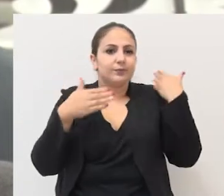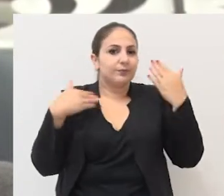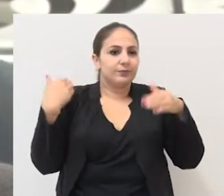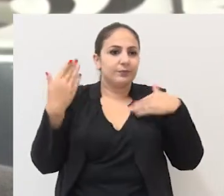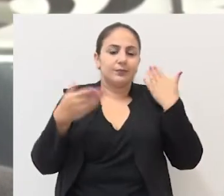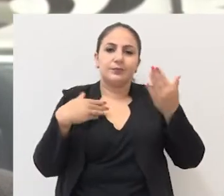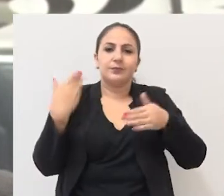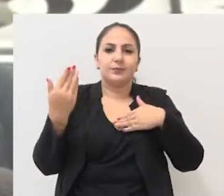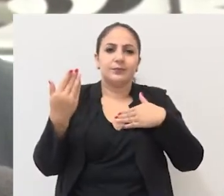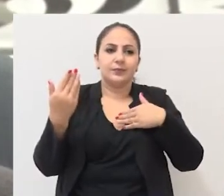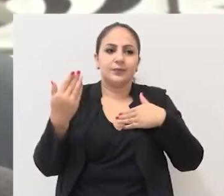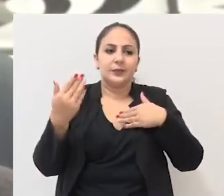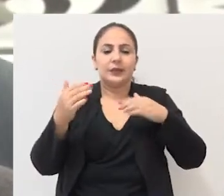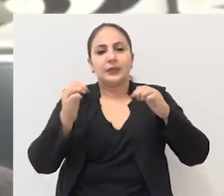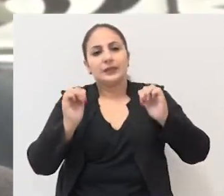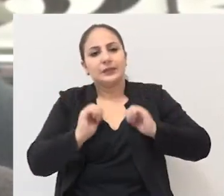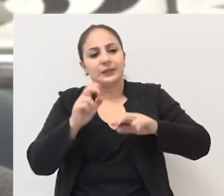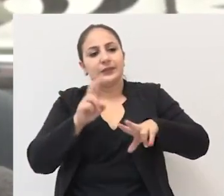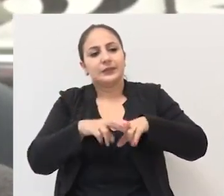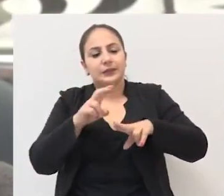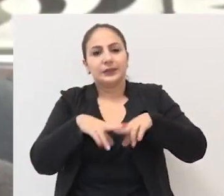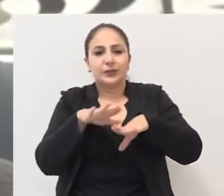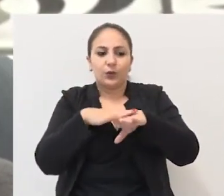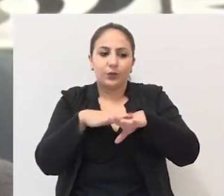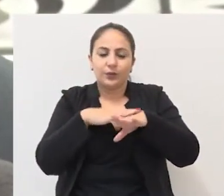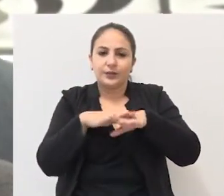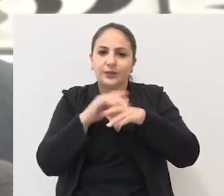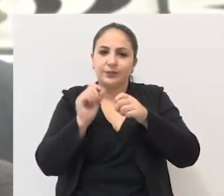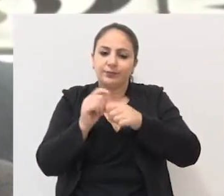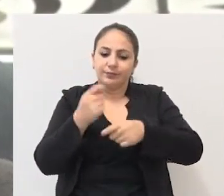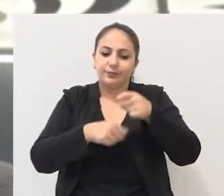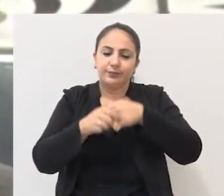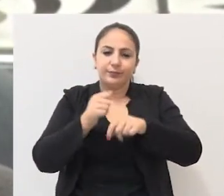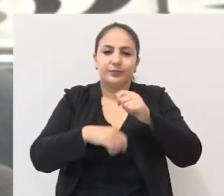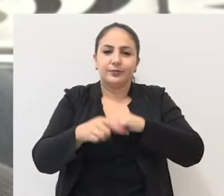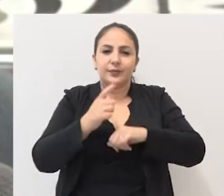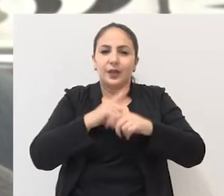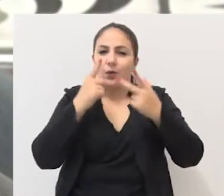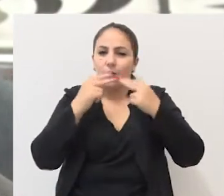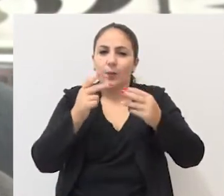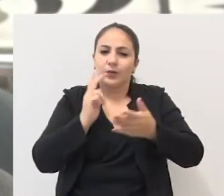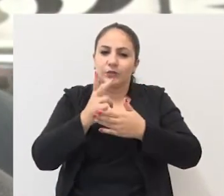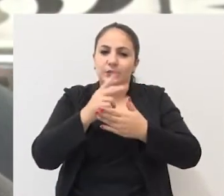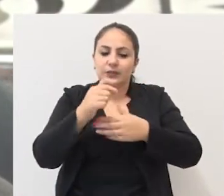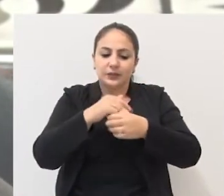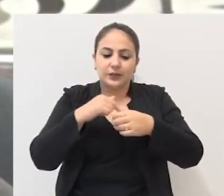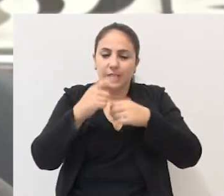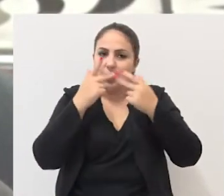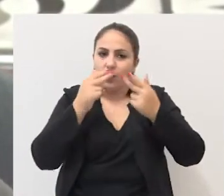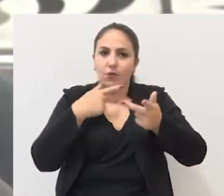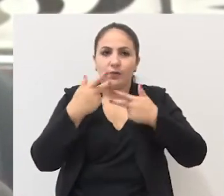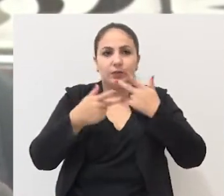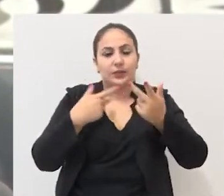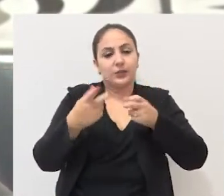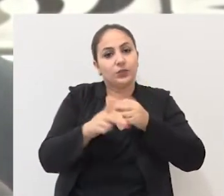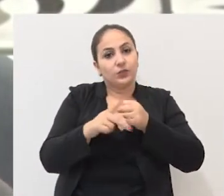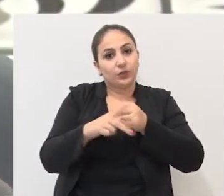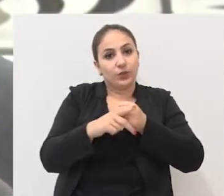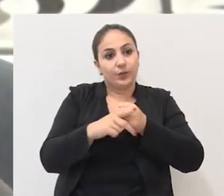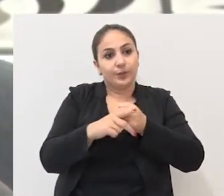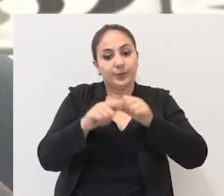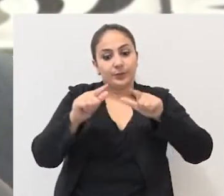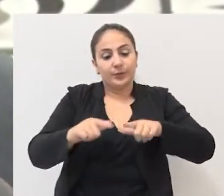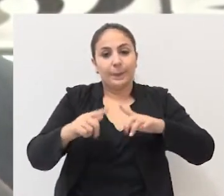passear, sentar, conversar, fazer negócios, ser uma extensão da cidade. Como eu comentei ali, o shopping é um